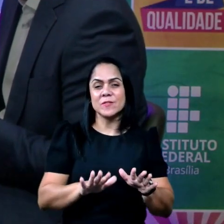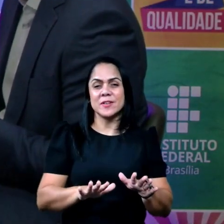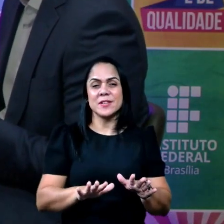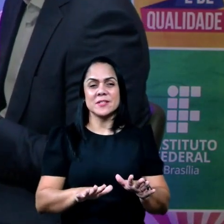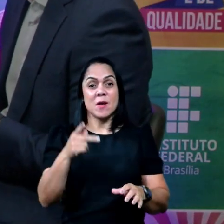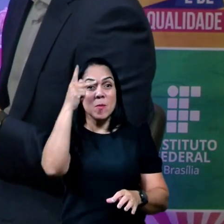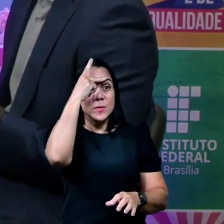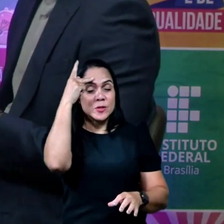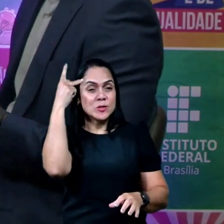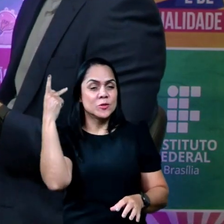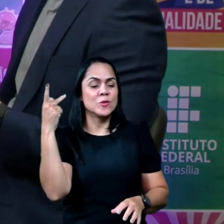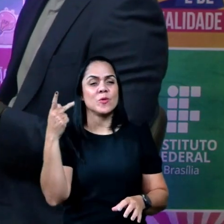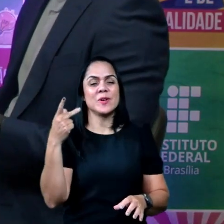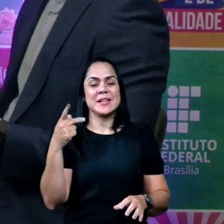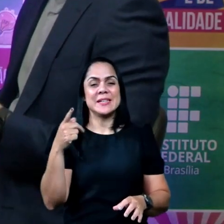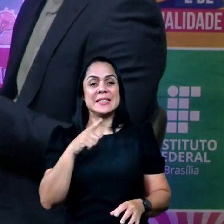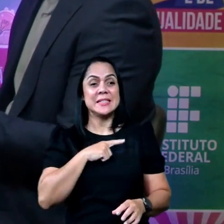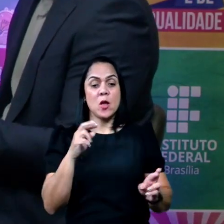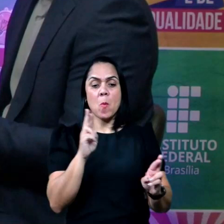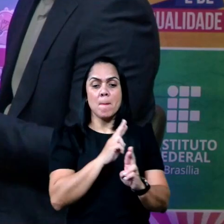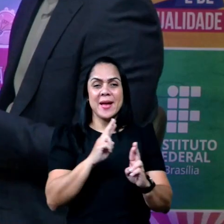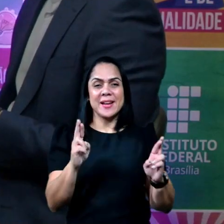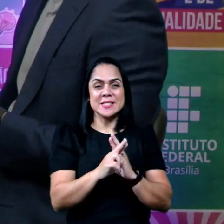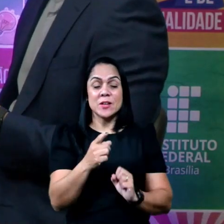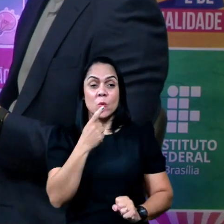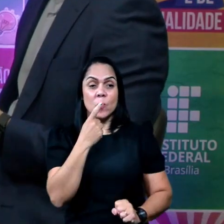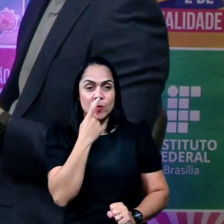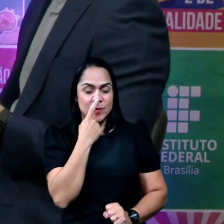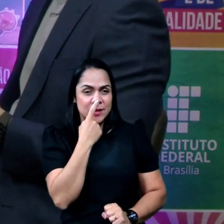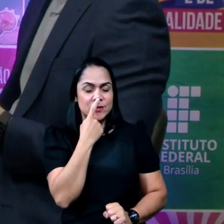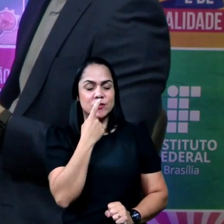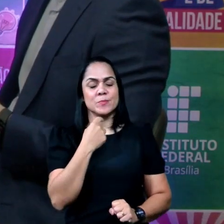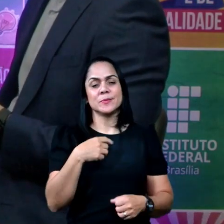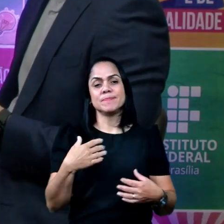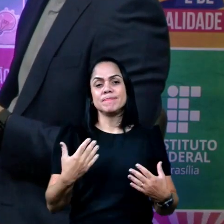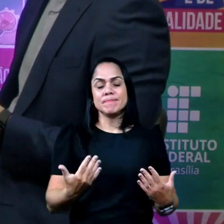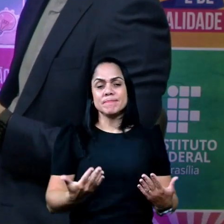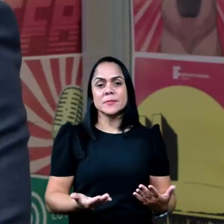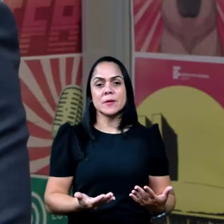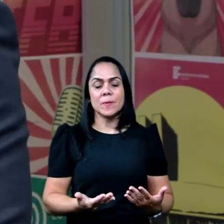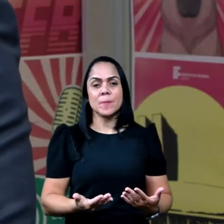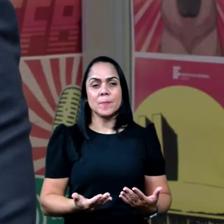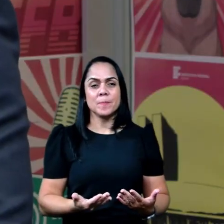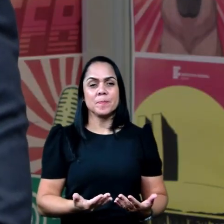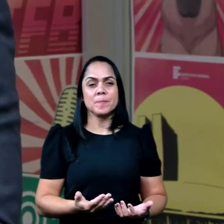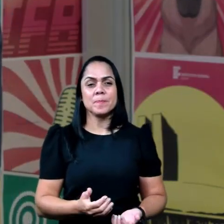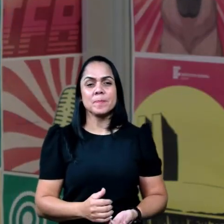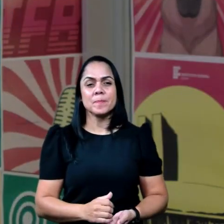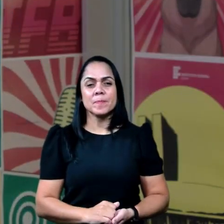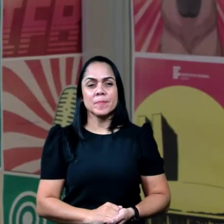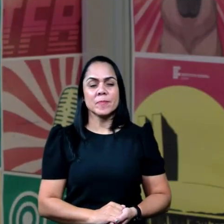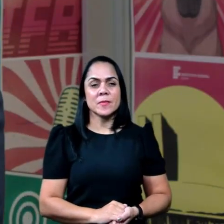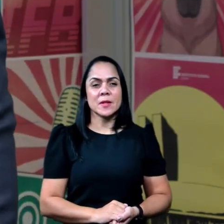confia, uma pessoa que tem uma relação muito próxima com você, uma pessoa que, inclusive, usou